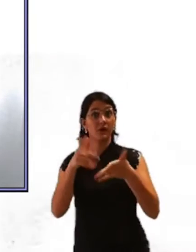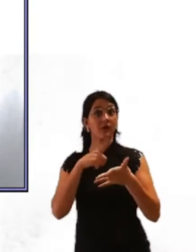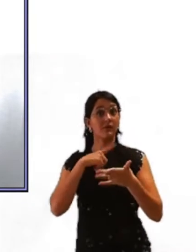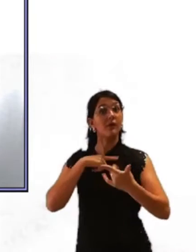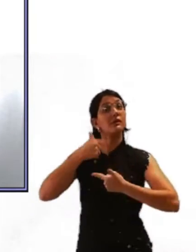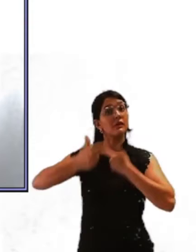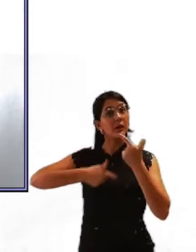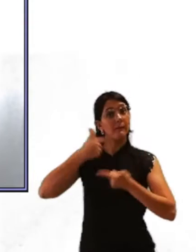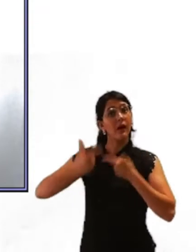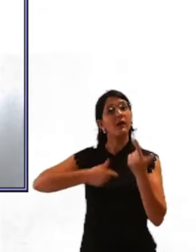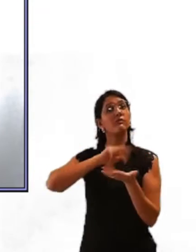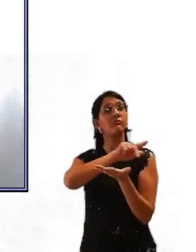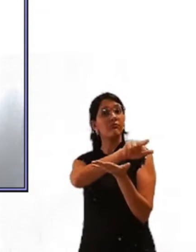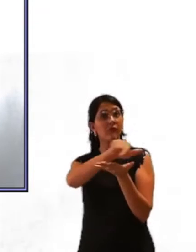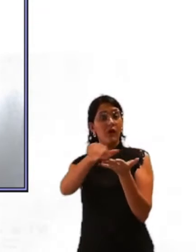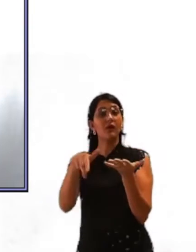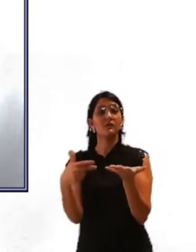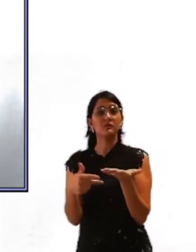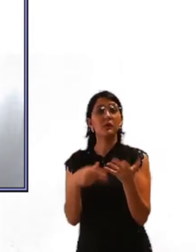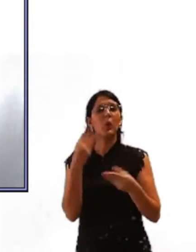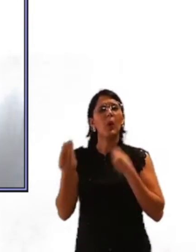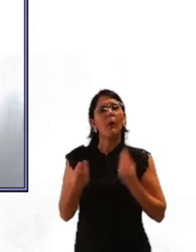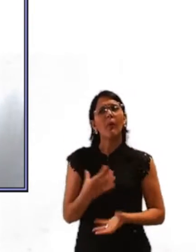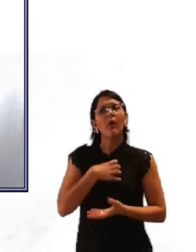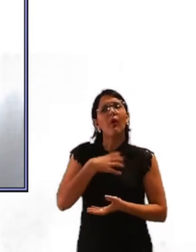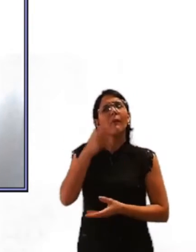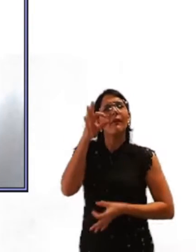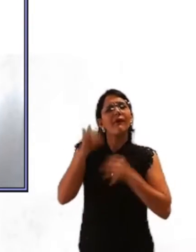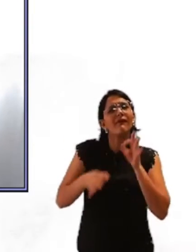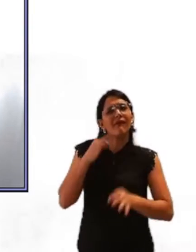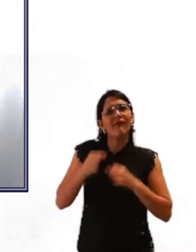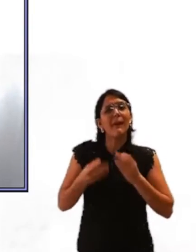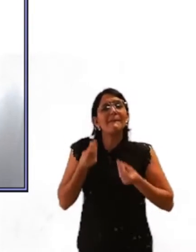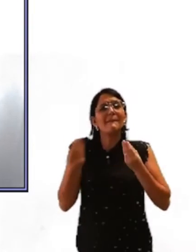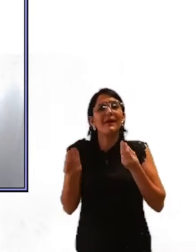trabalhados na perspectiva do comportamento judicial, justamente para